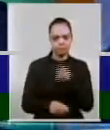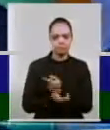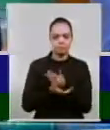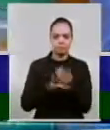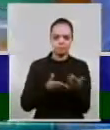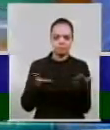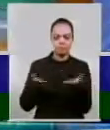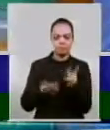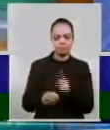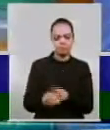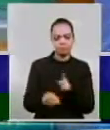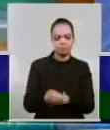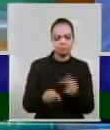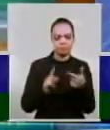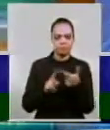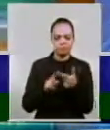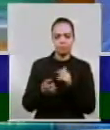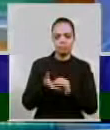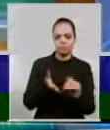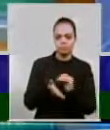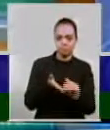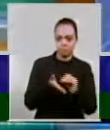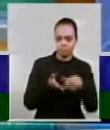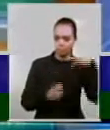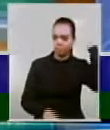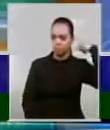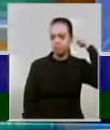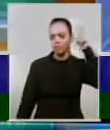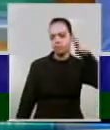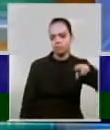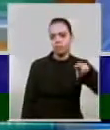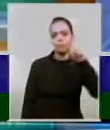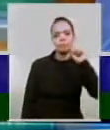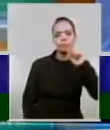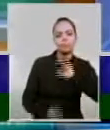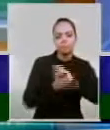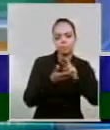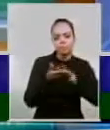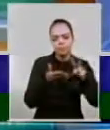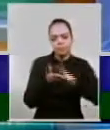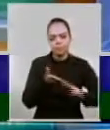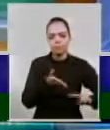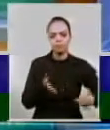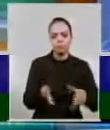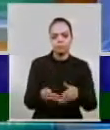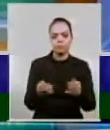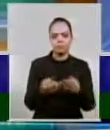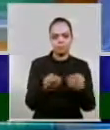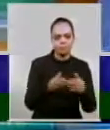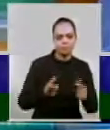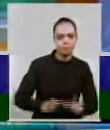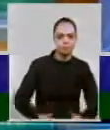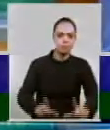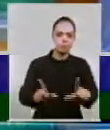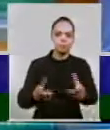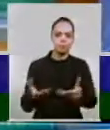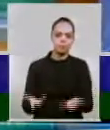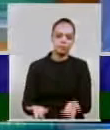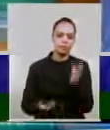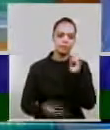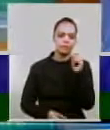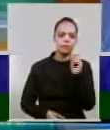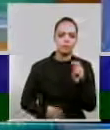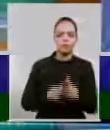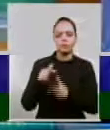a palavra agora ao nosso segundo secretário, vereador Rod, para que leia os requerimentos, as moções, que é